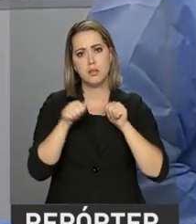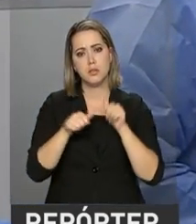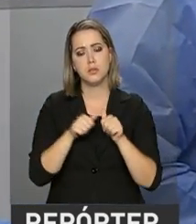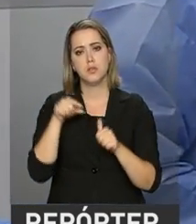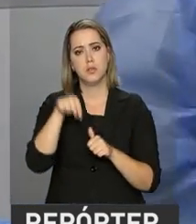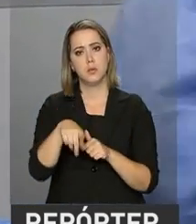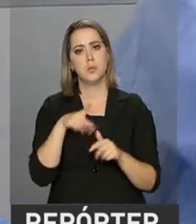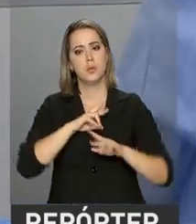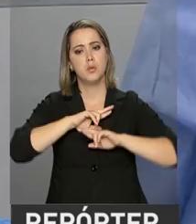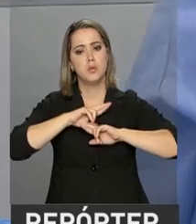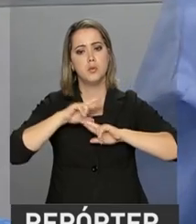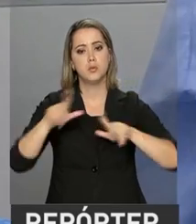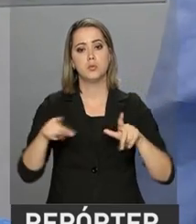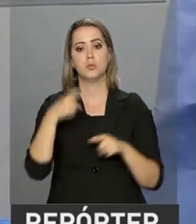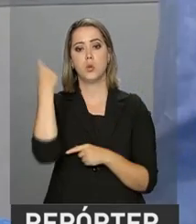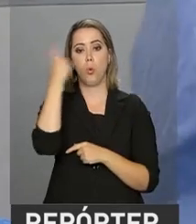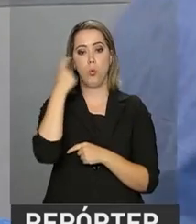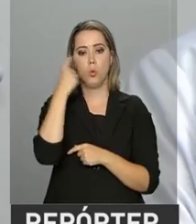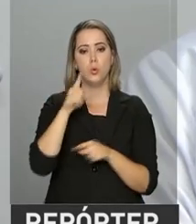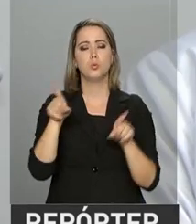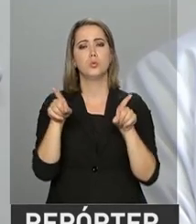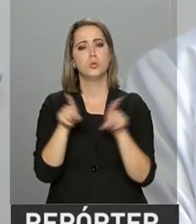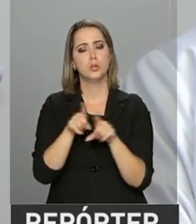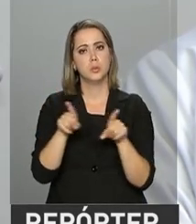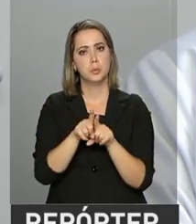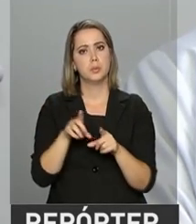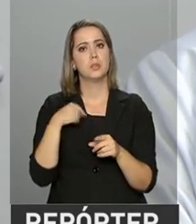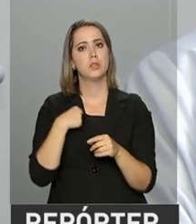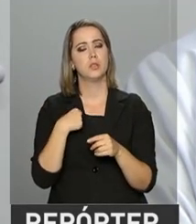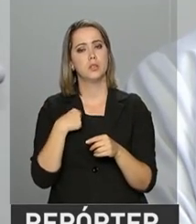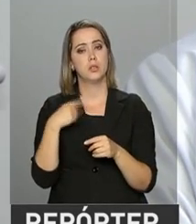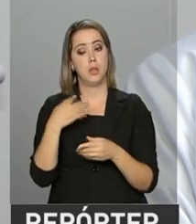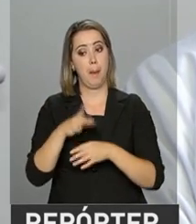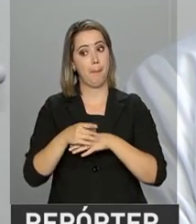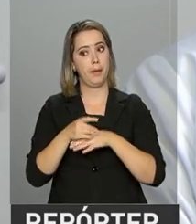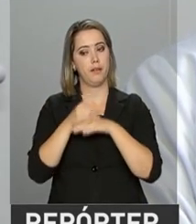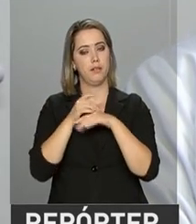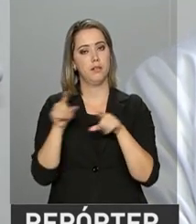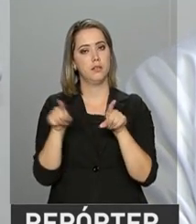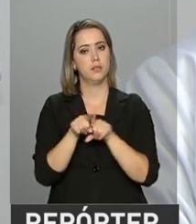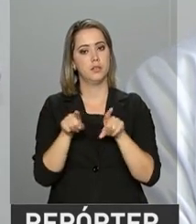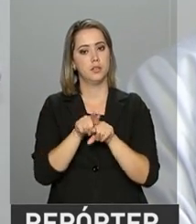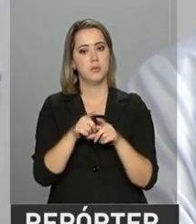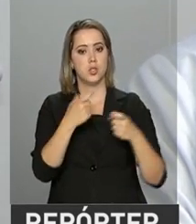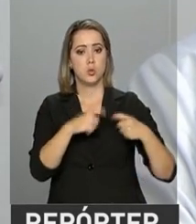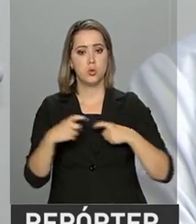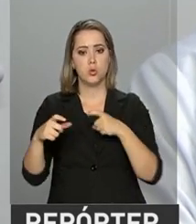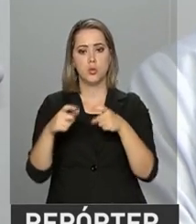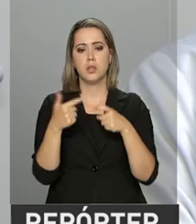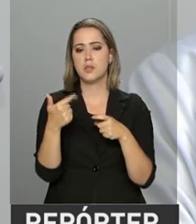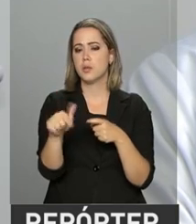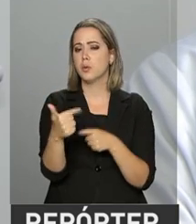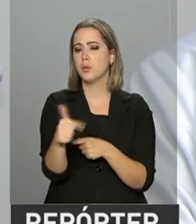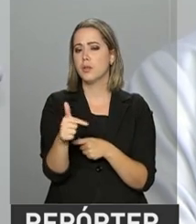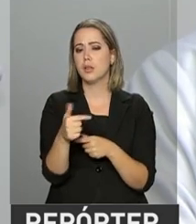a captação do globo ocular, da córnea, e também em relação à pele, são retirados de locais que não vão